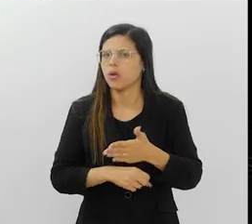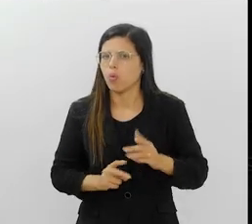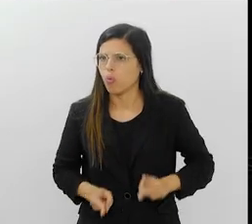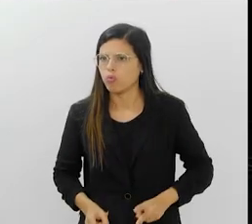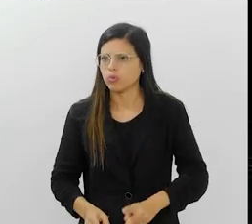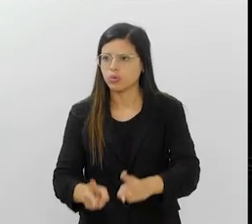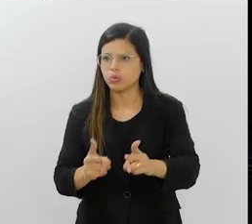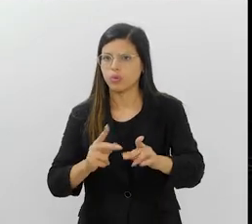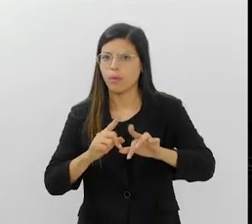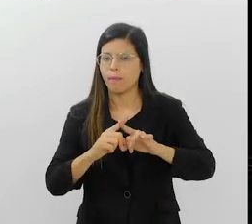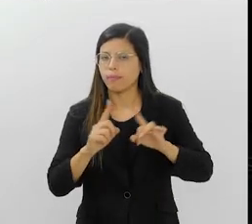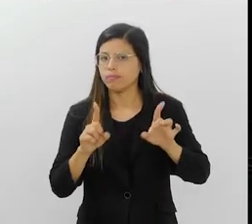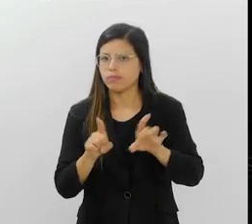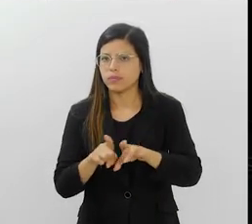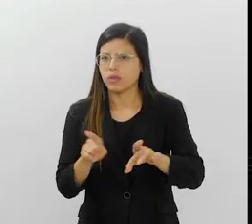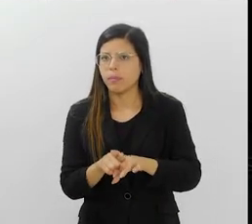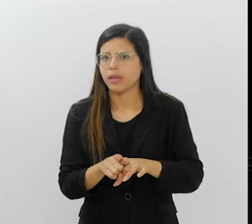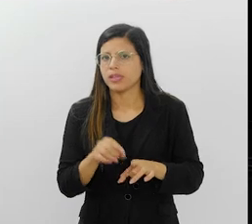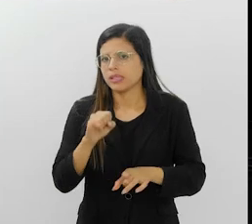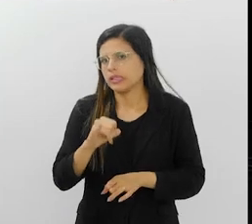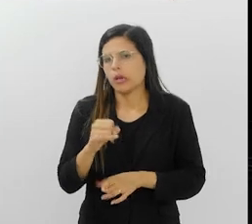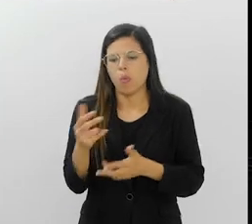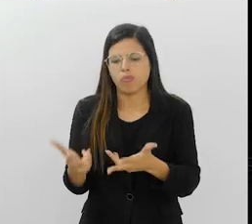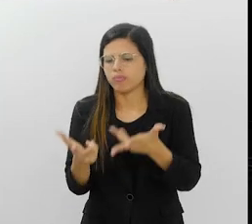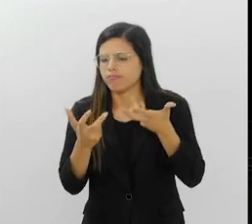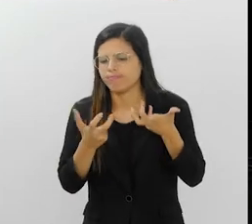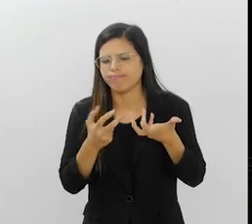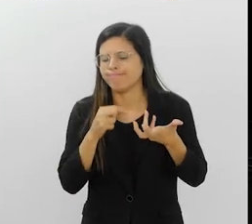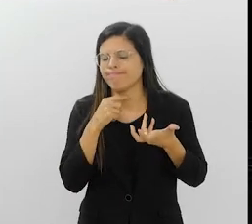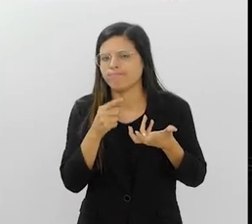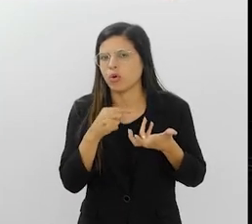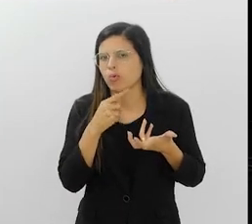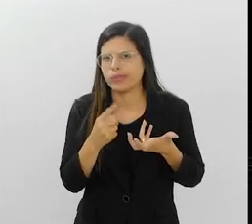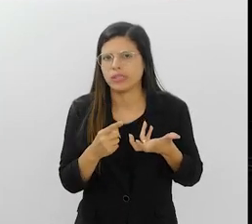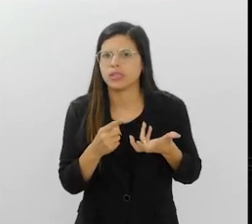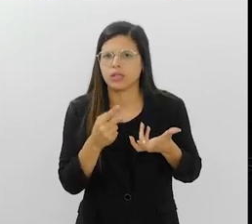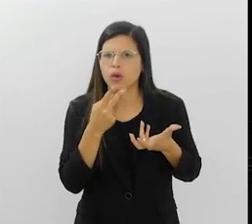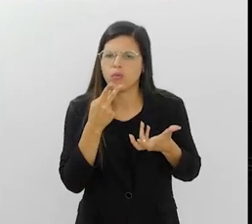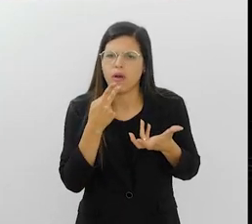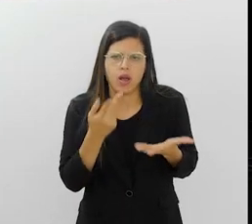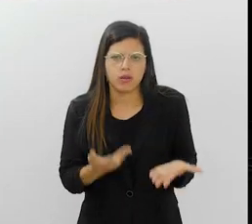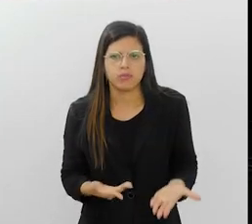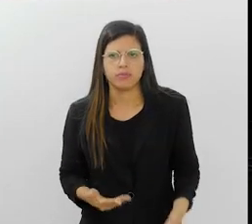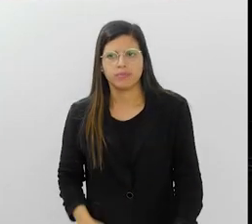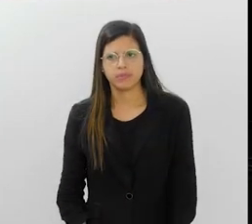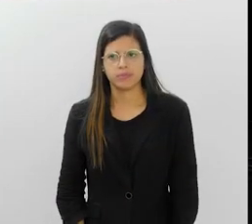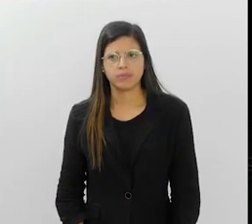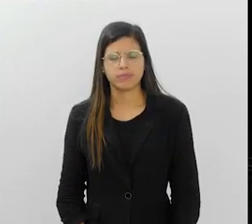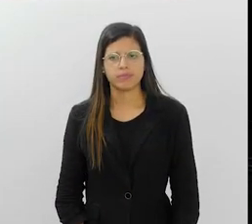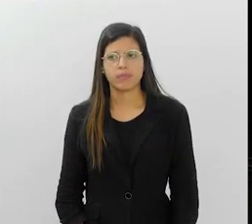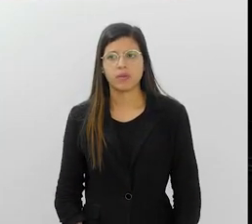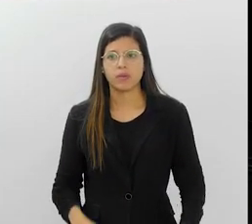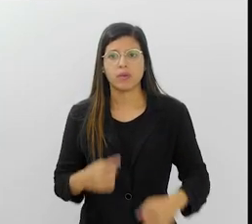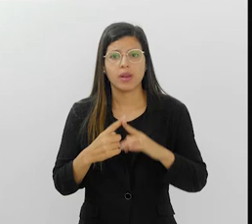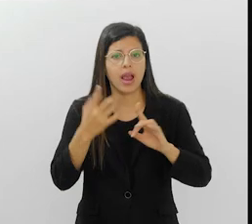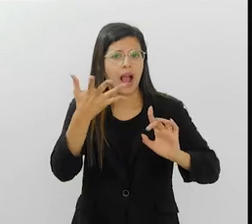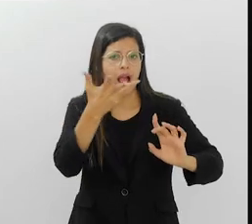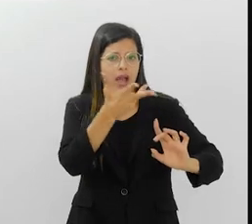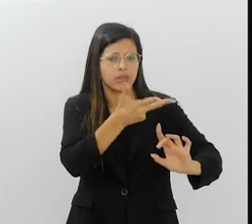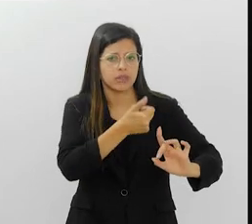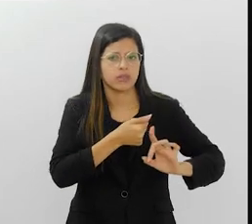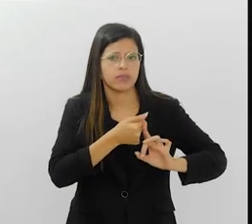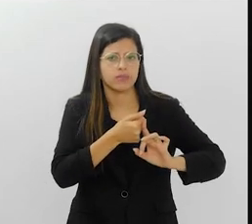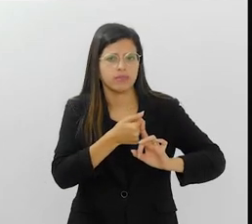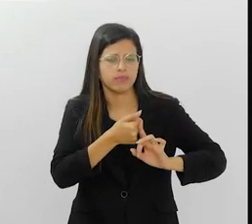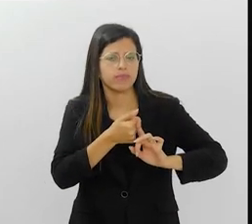final. Mas eu também, quando não dá, eu sou o primeiro a perceber e dar o braço para você, porque assim, cara, é